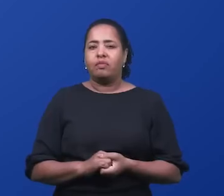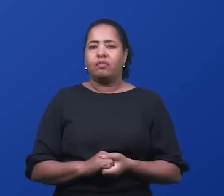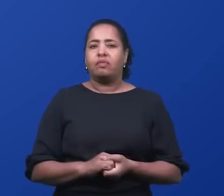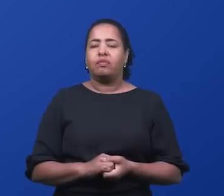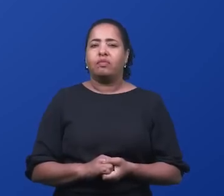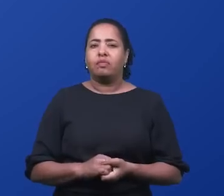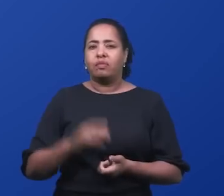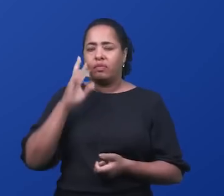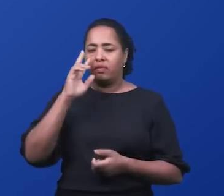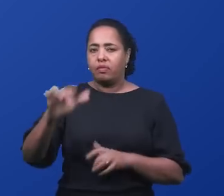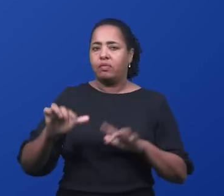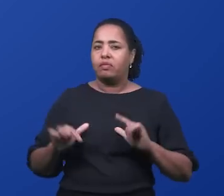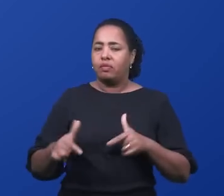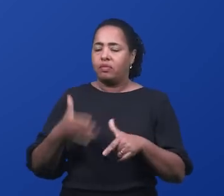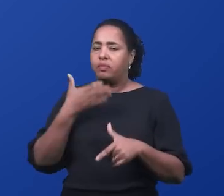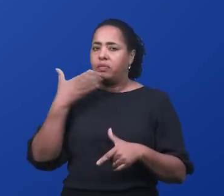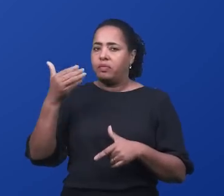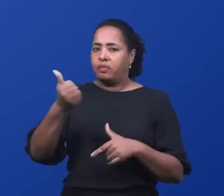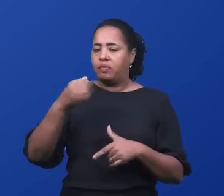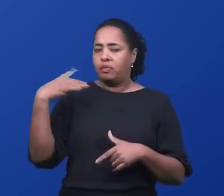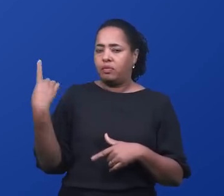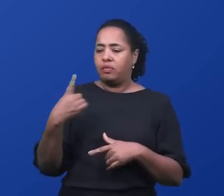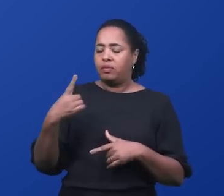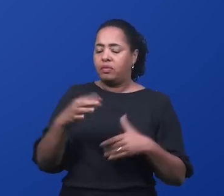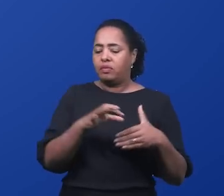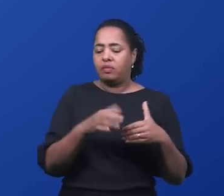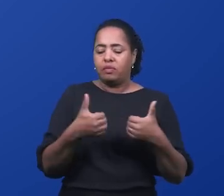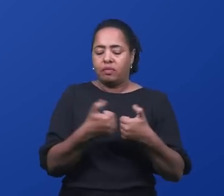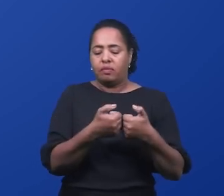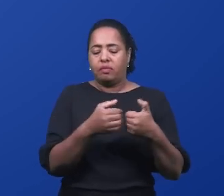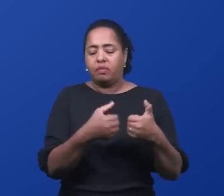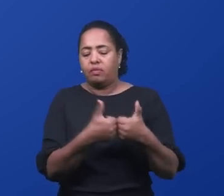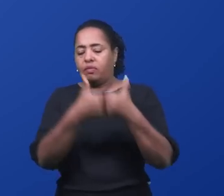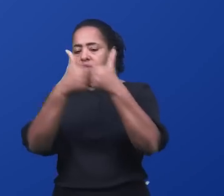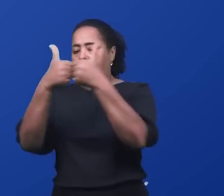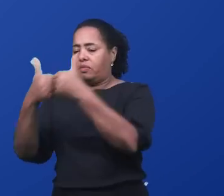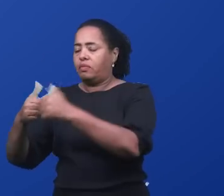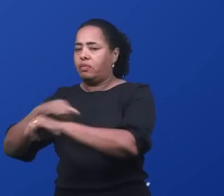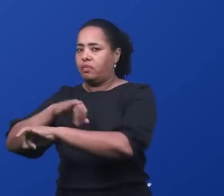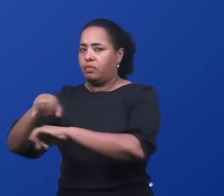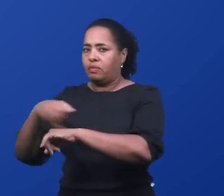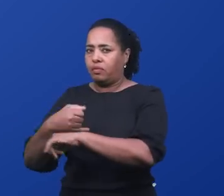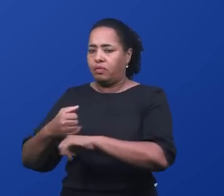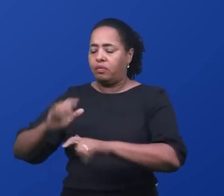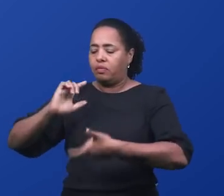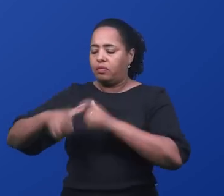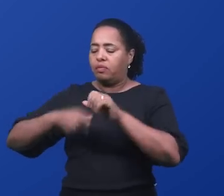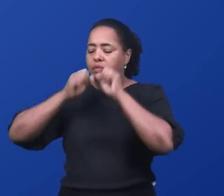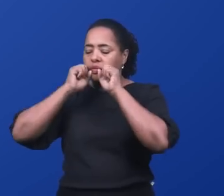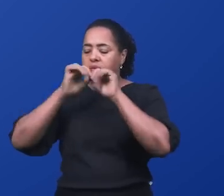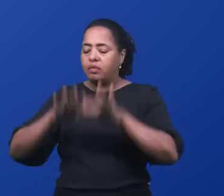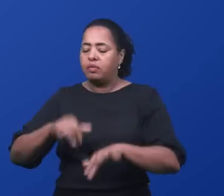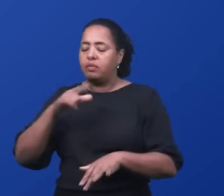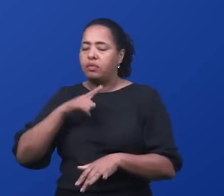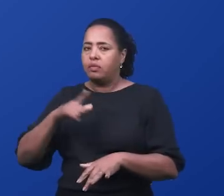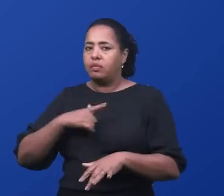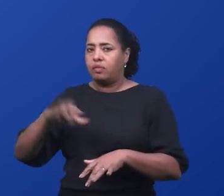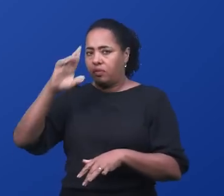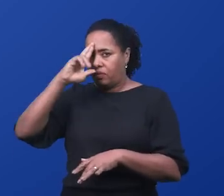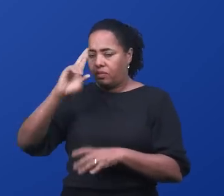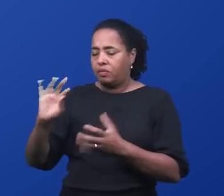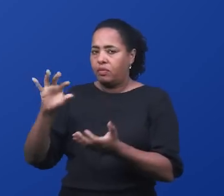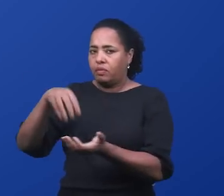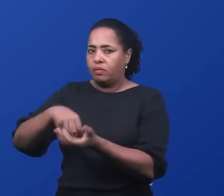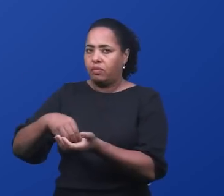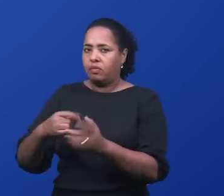Nós vemos que o maior feito de Davi foi levar a arca de volta para Jerusalém. Israel recebeu a bênção de ter o Senhor Jesus em